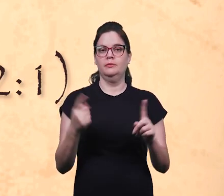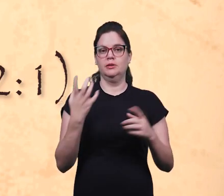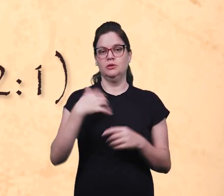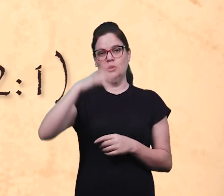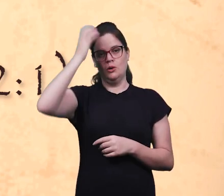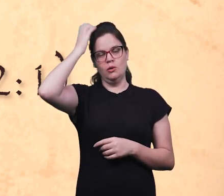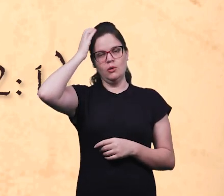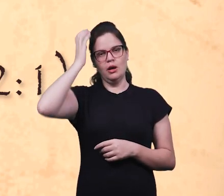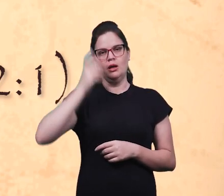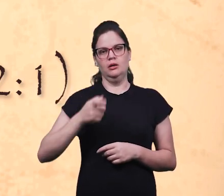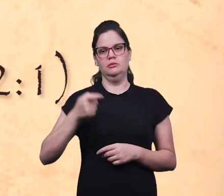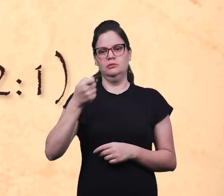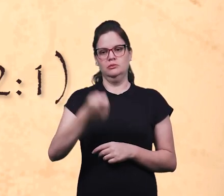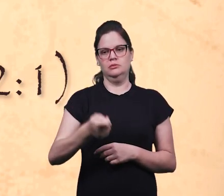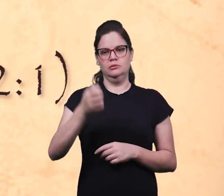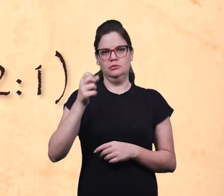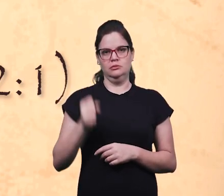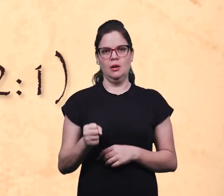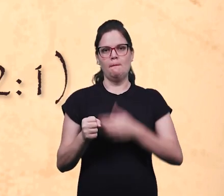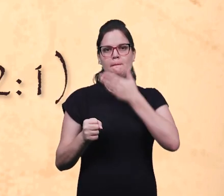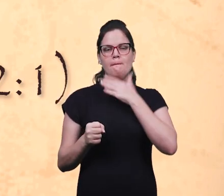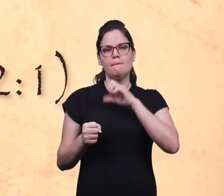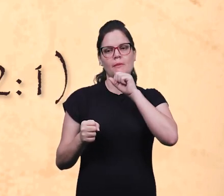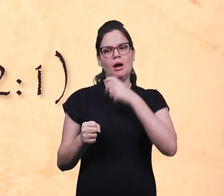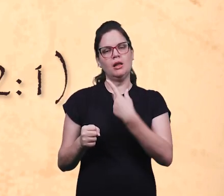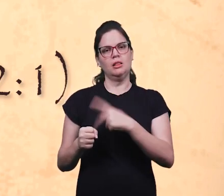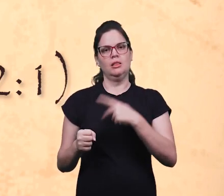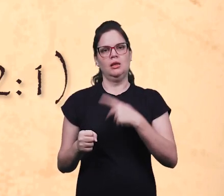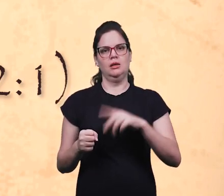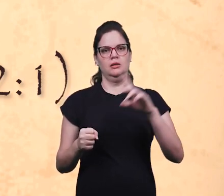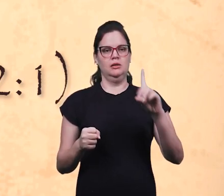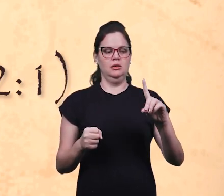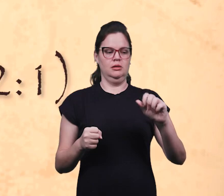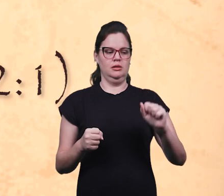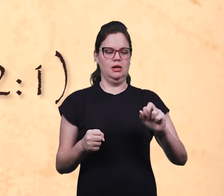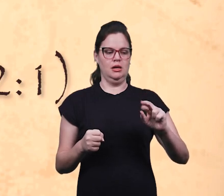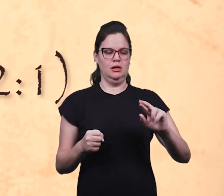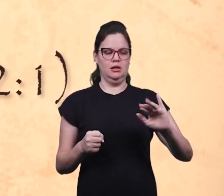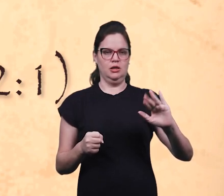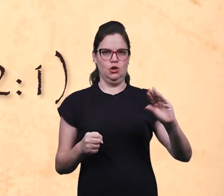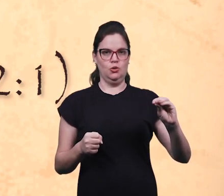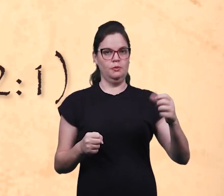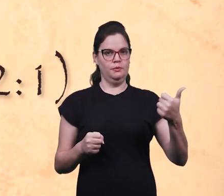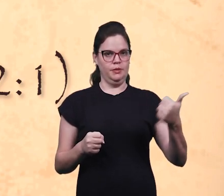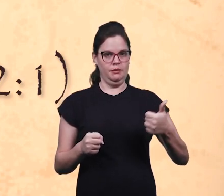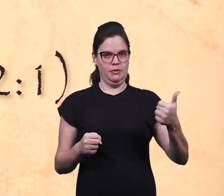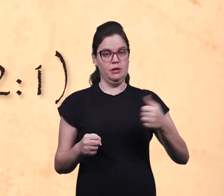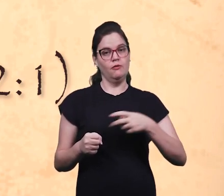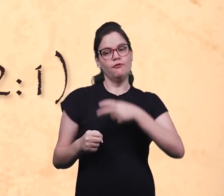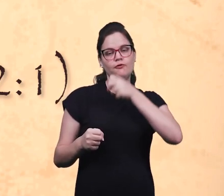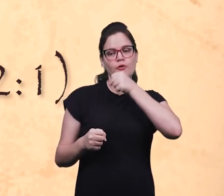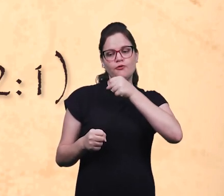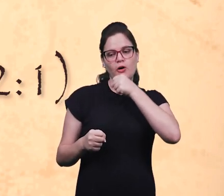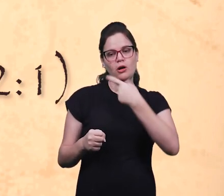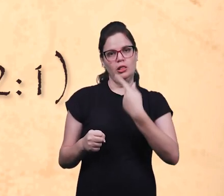Assuero foi filho de Dari I, isso mesmo, né? Dari I. E neto de